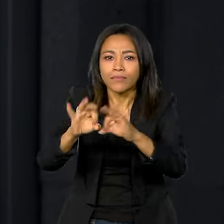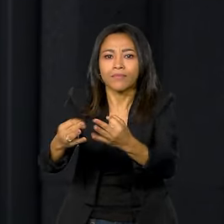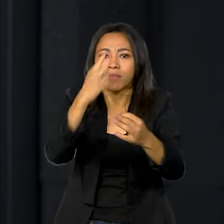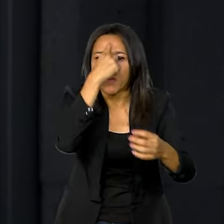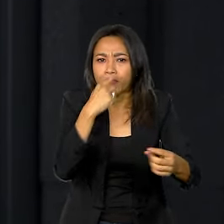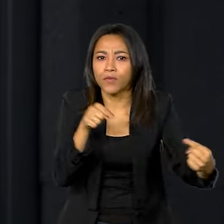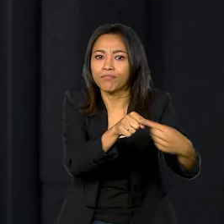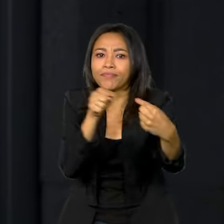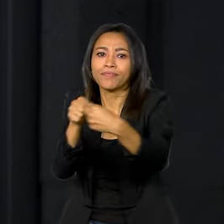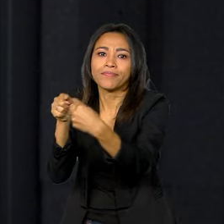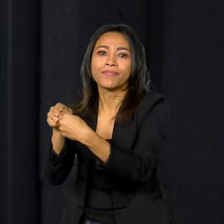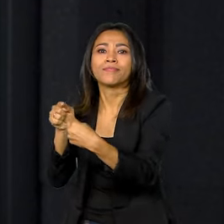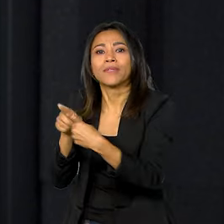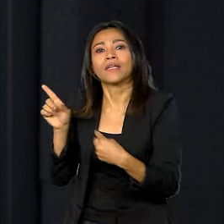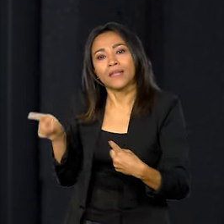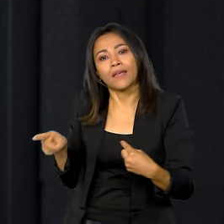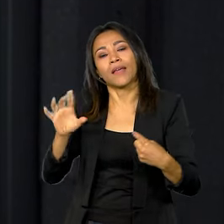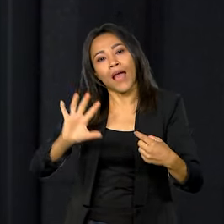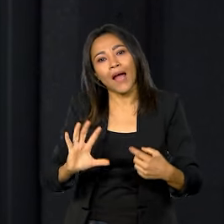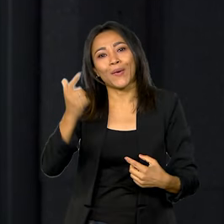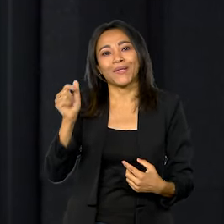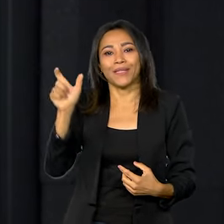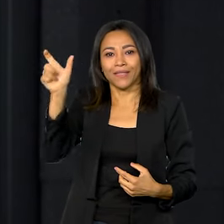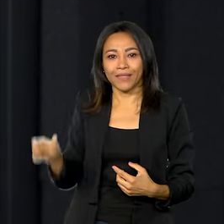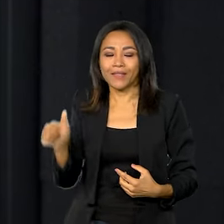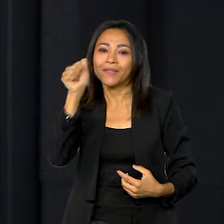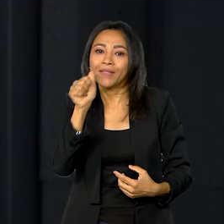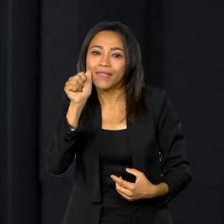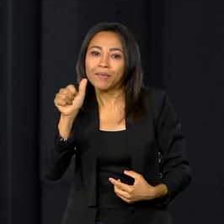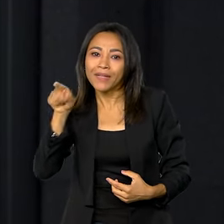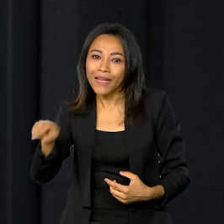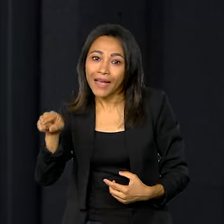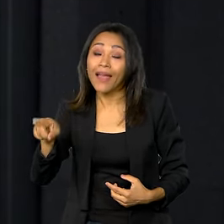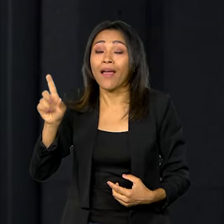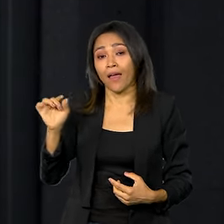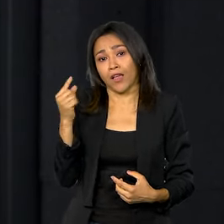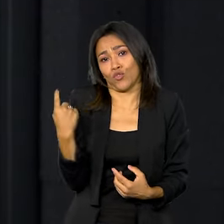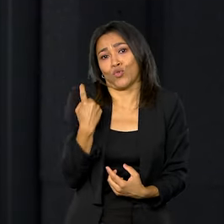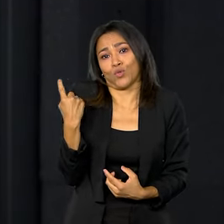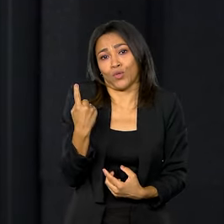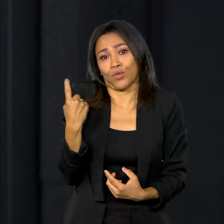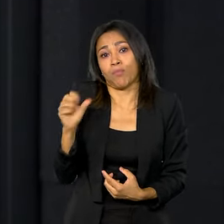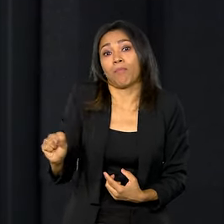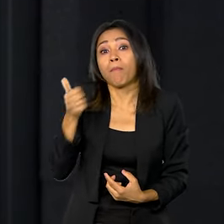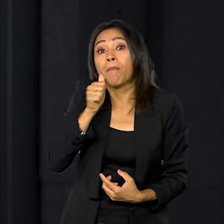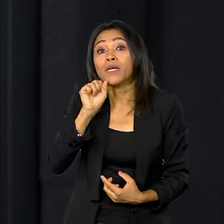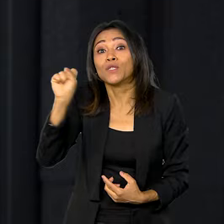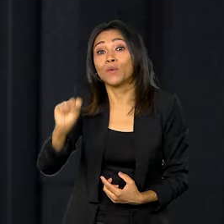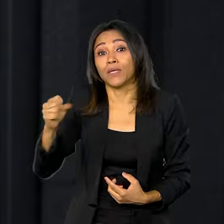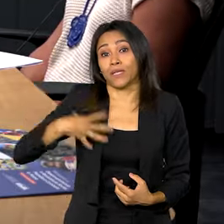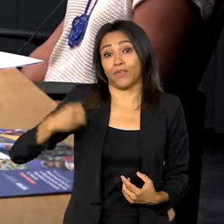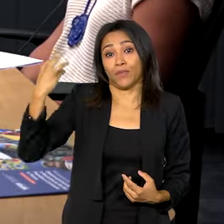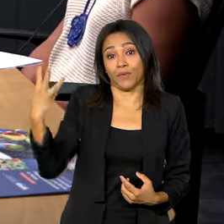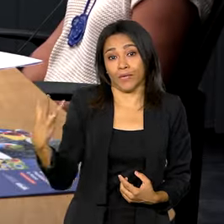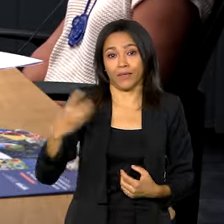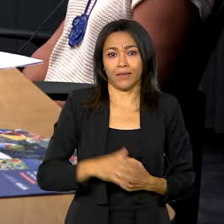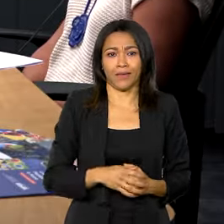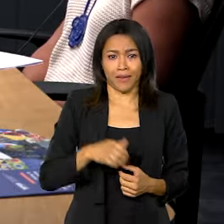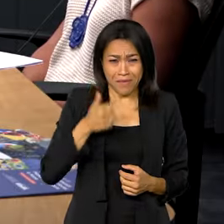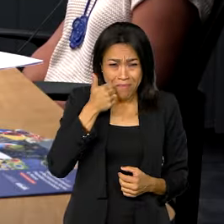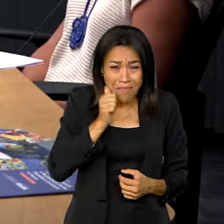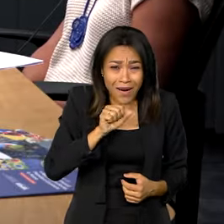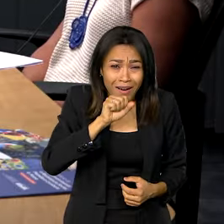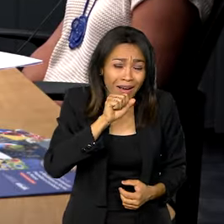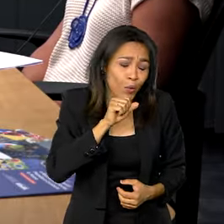redução da pobreza foi o foi o que ocorreu na casa da cassilene Rocha mãe solo de três filhos